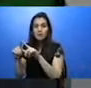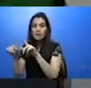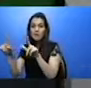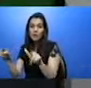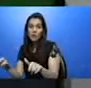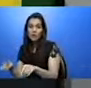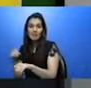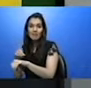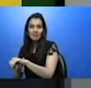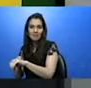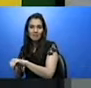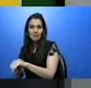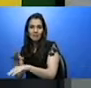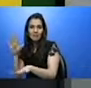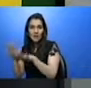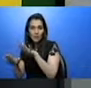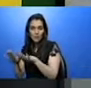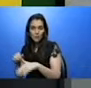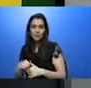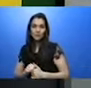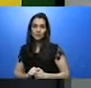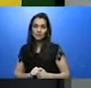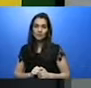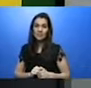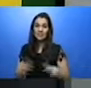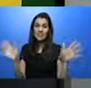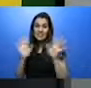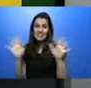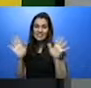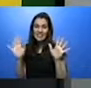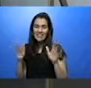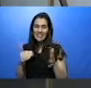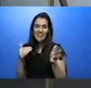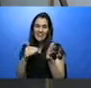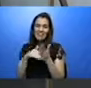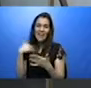tempo, tá? Então, tchau e até a nossa próxima aula.